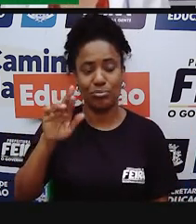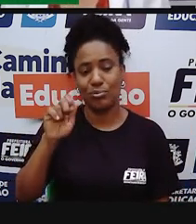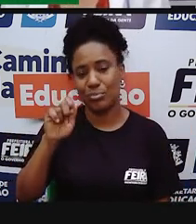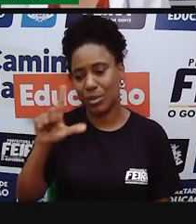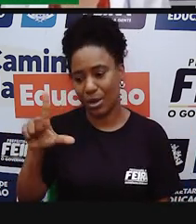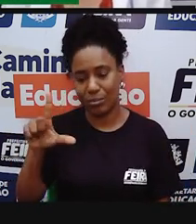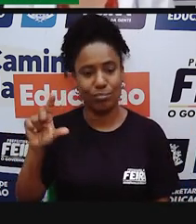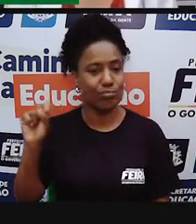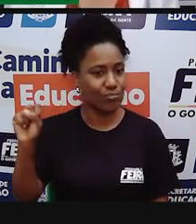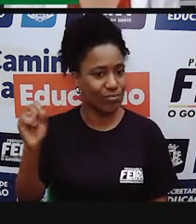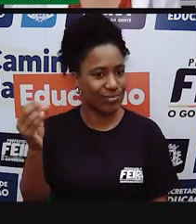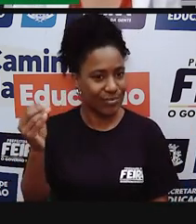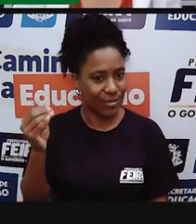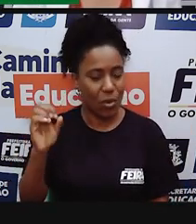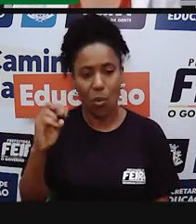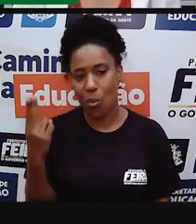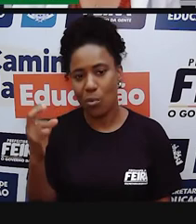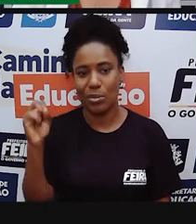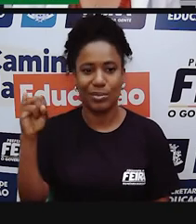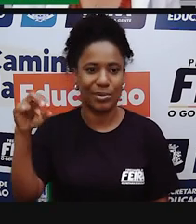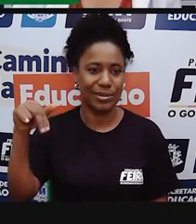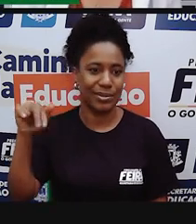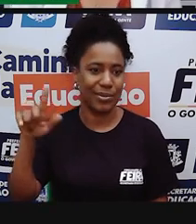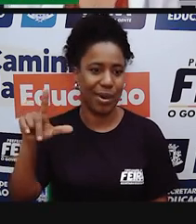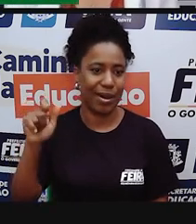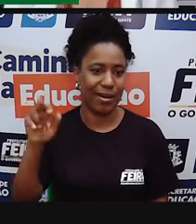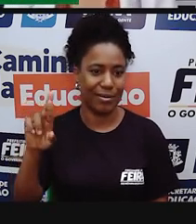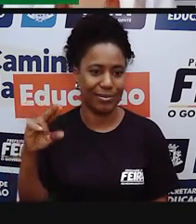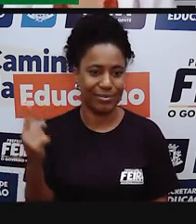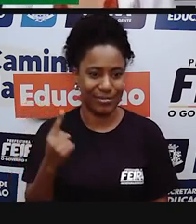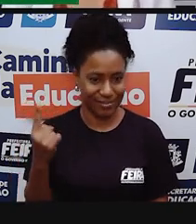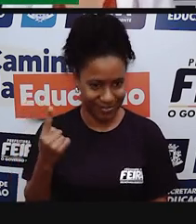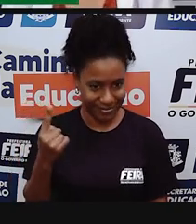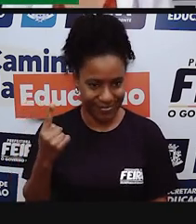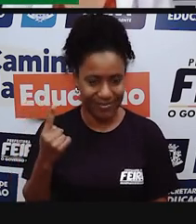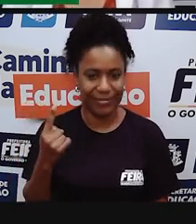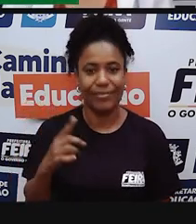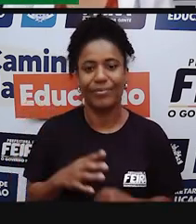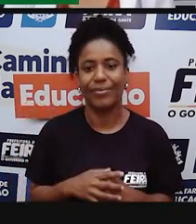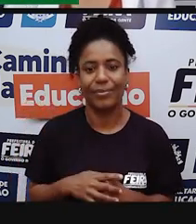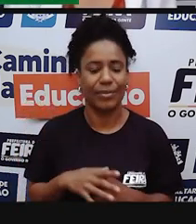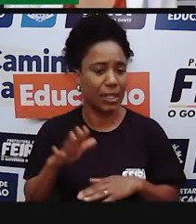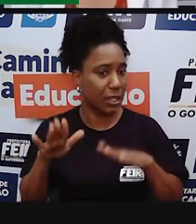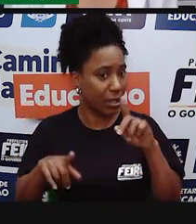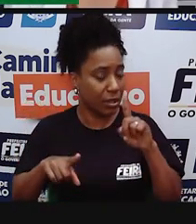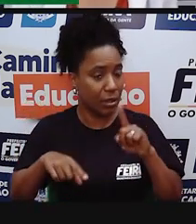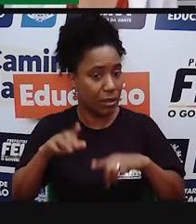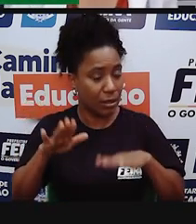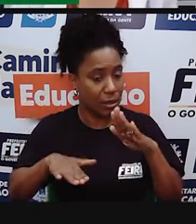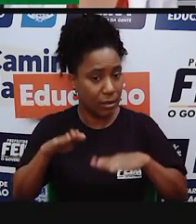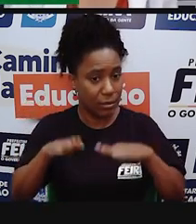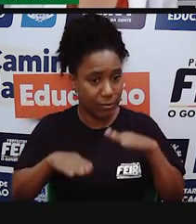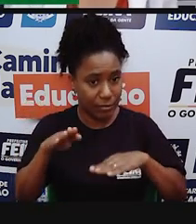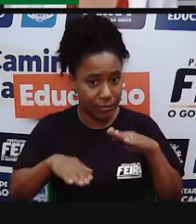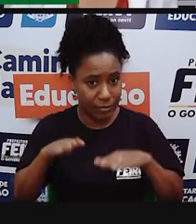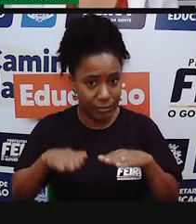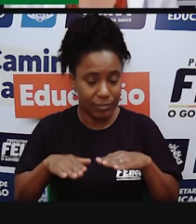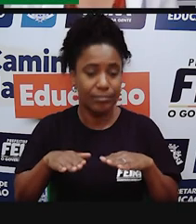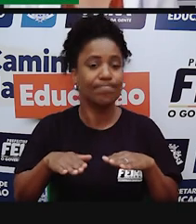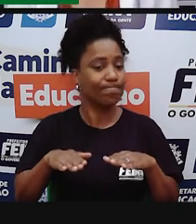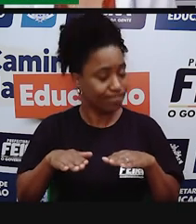singular e do plural na verdade e se diferenciam pela posição que ocupam